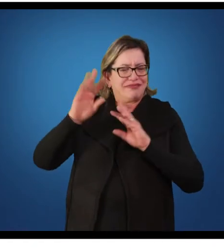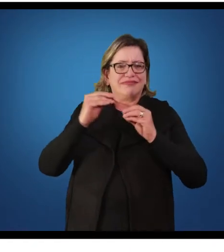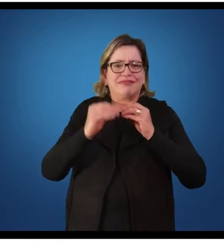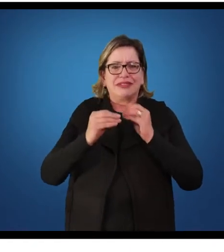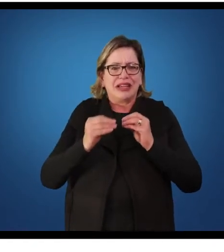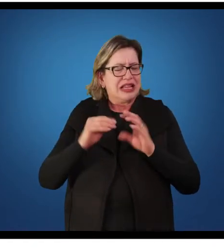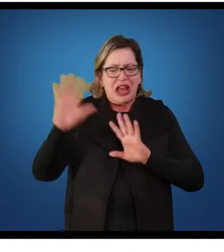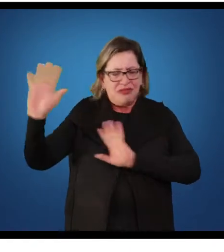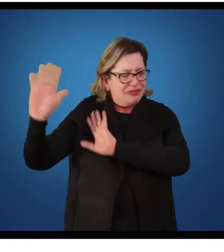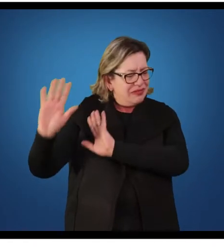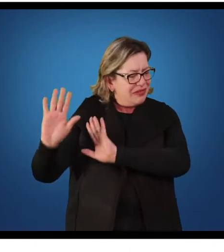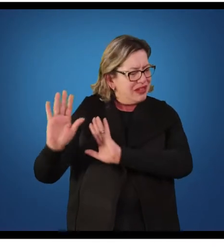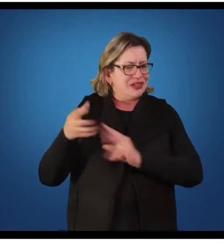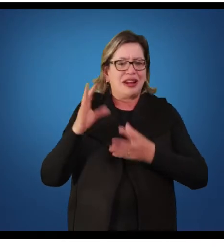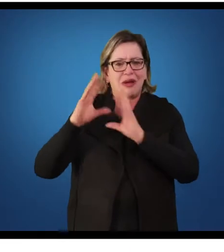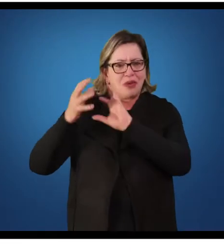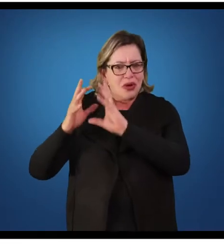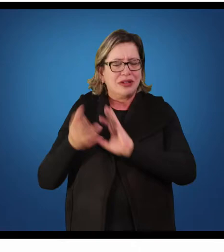Deixa a bola lá atrás, não pega a bola.